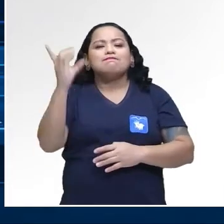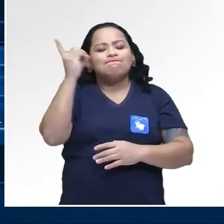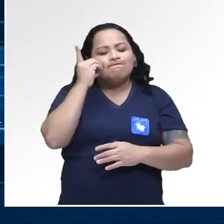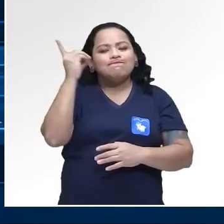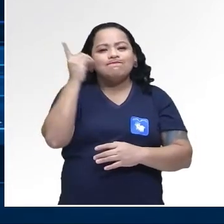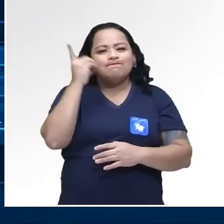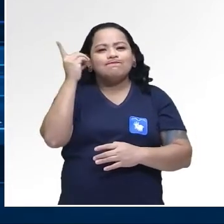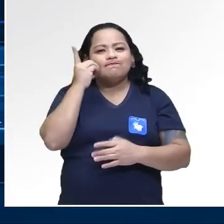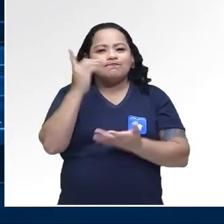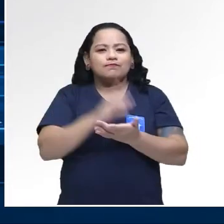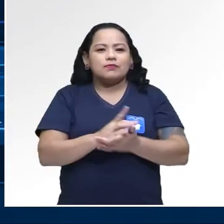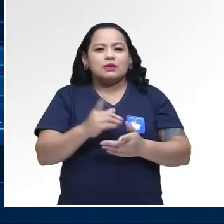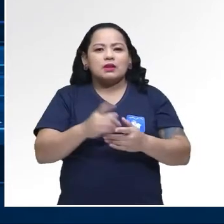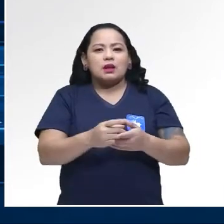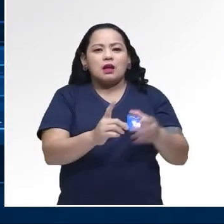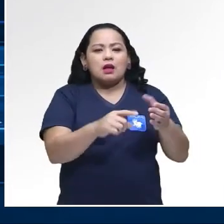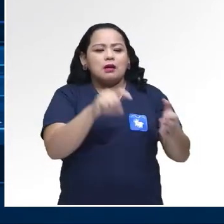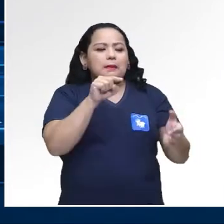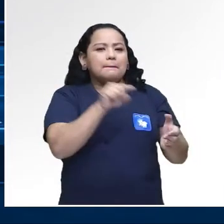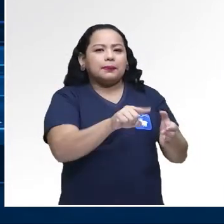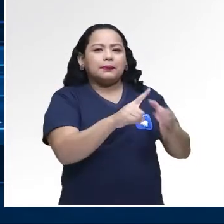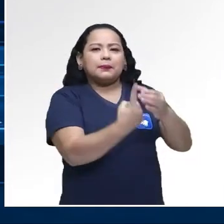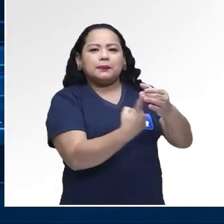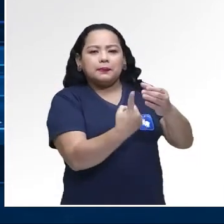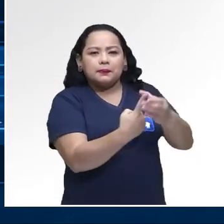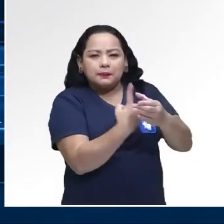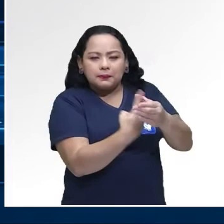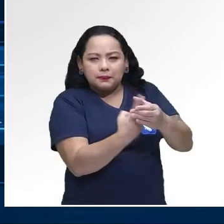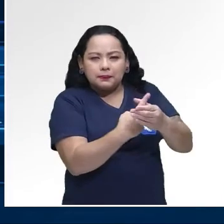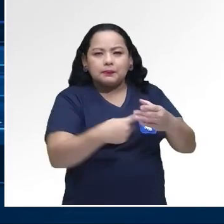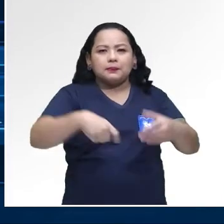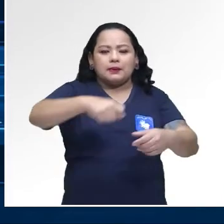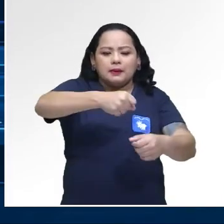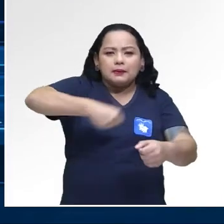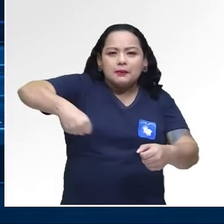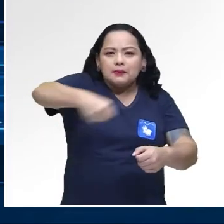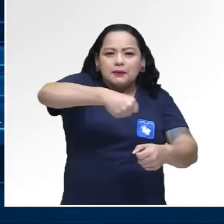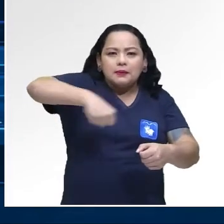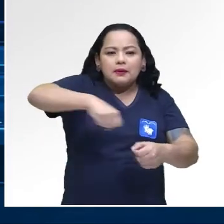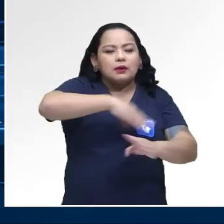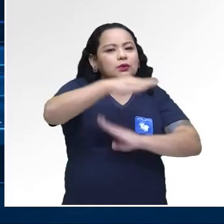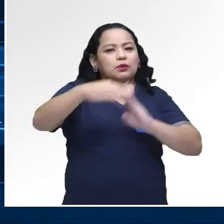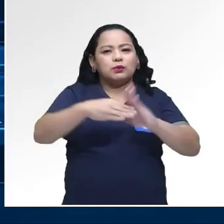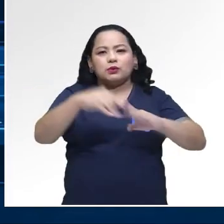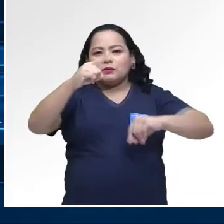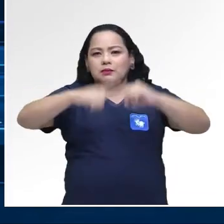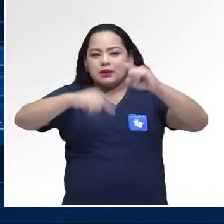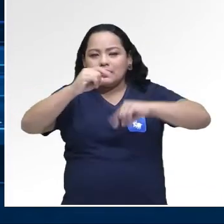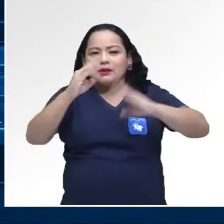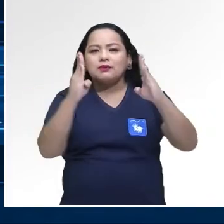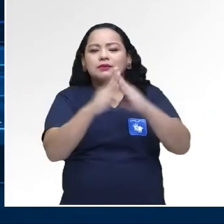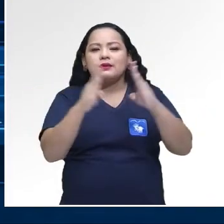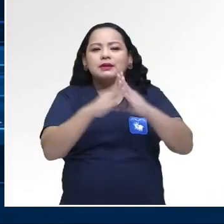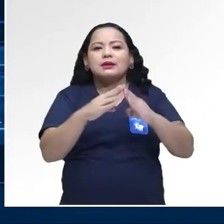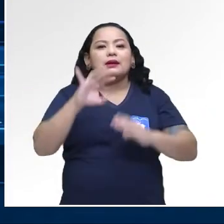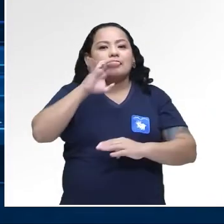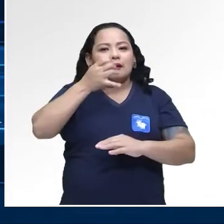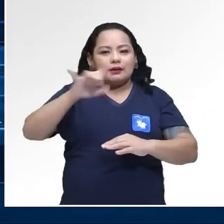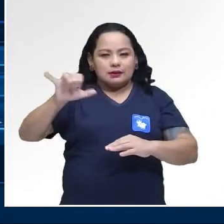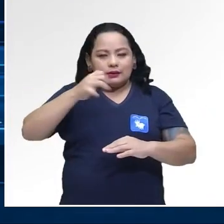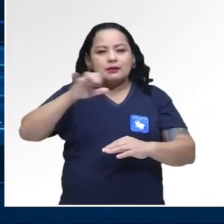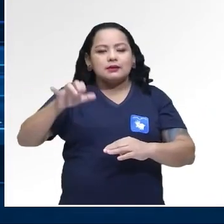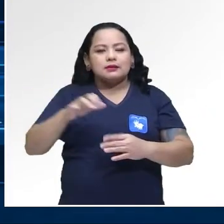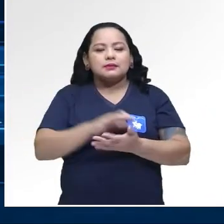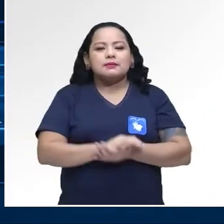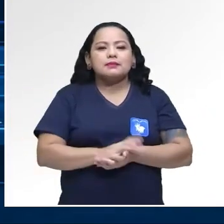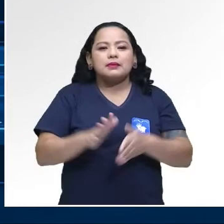dia, para ligar o liquidificador, a batedeira, tudo que é eletrodoméstico que a gente utiliza é a energia. E aí